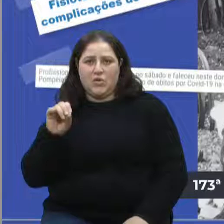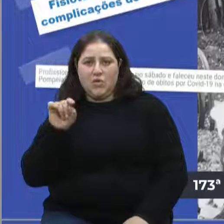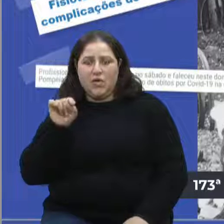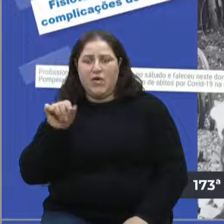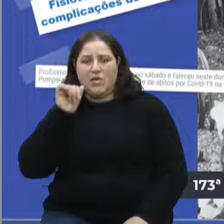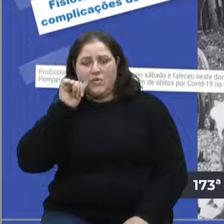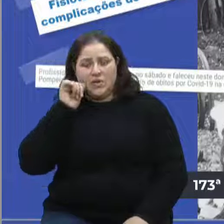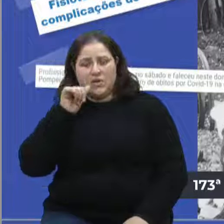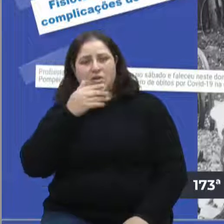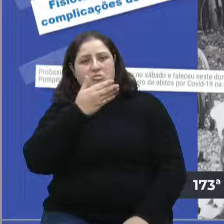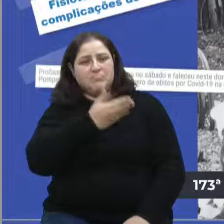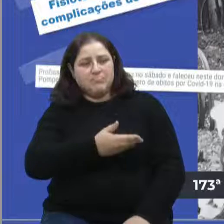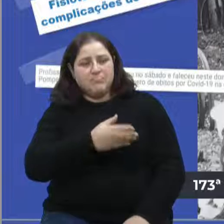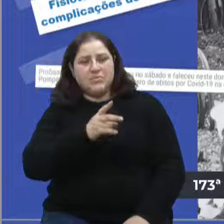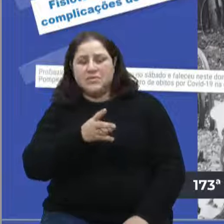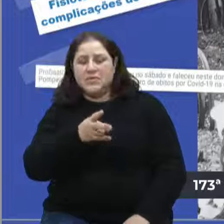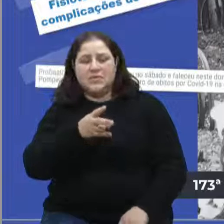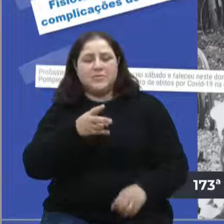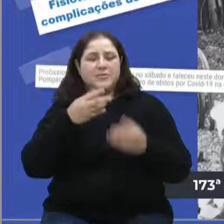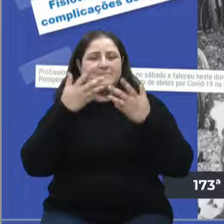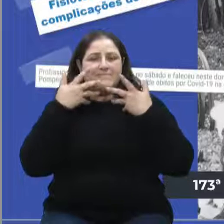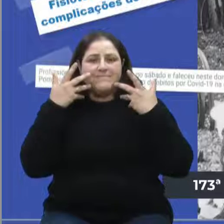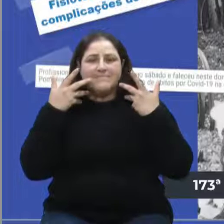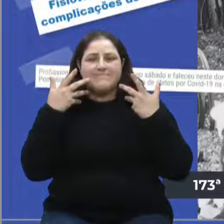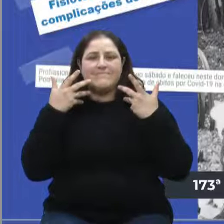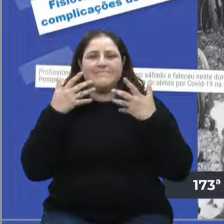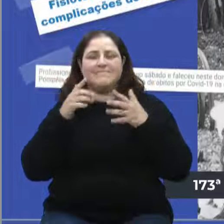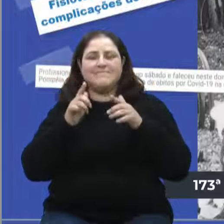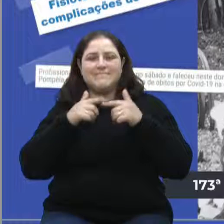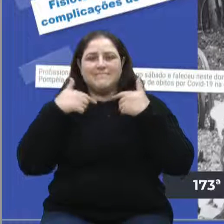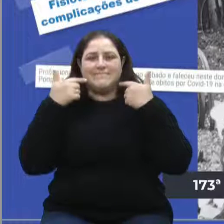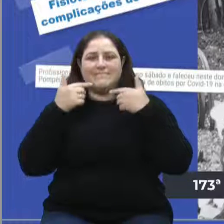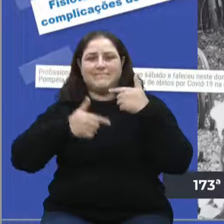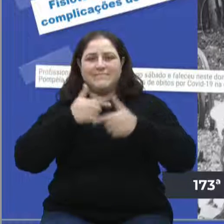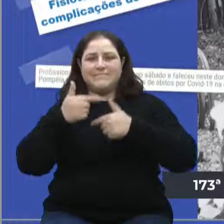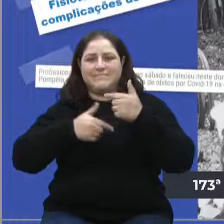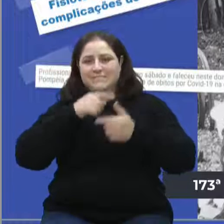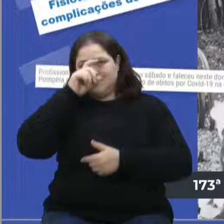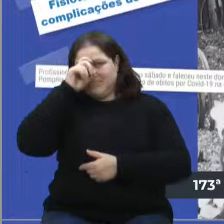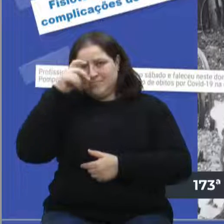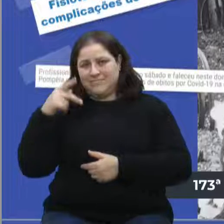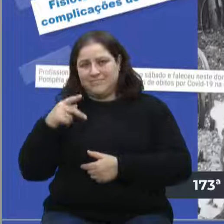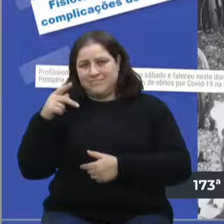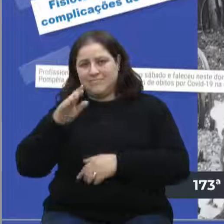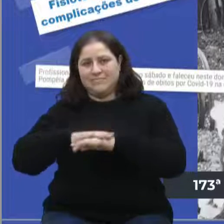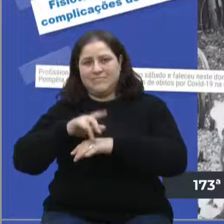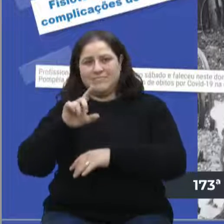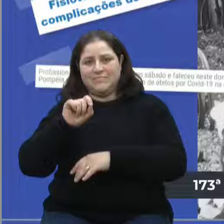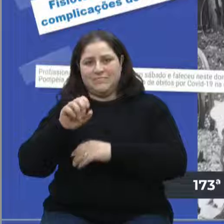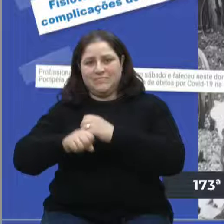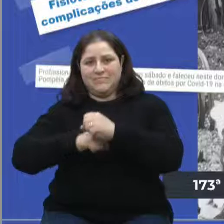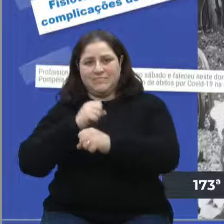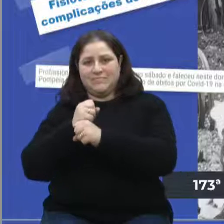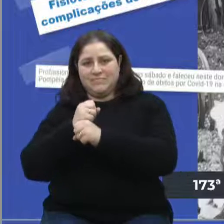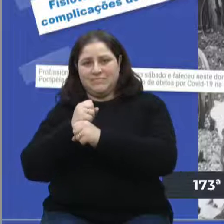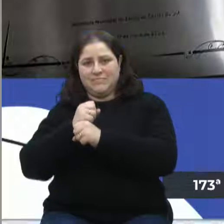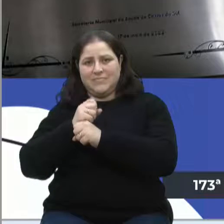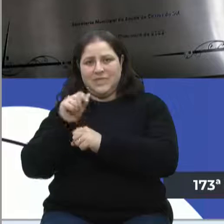uma alegria, um sorriso. Ela atuava no Hospital Pompeia há mais de 10 anos como fisioterapeuta-chefe do